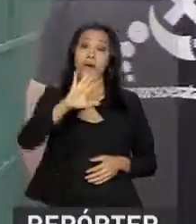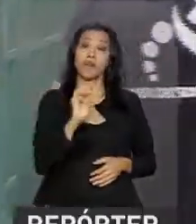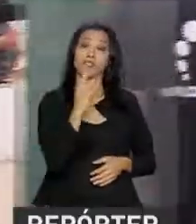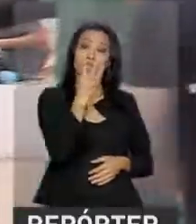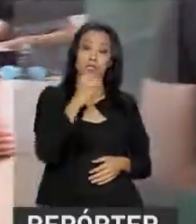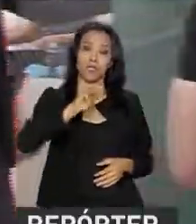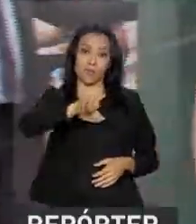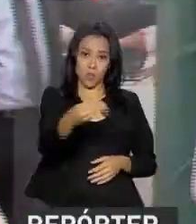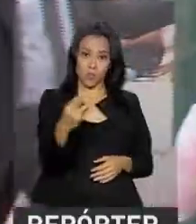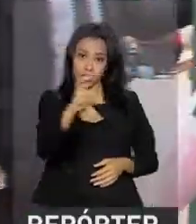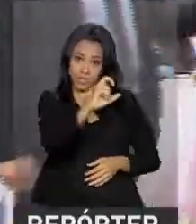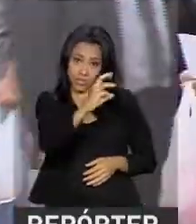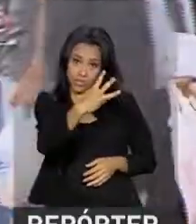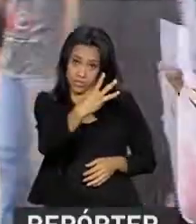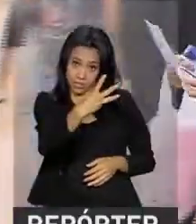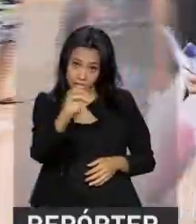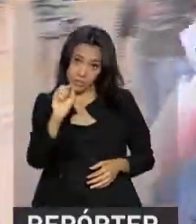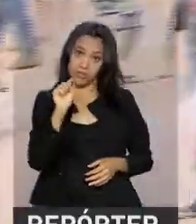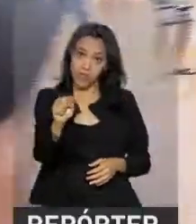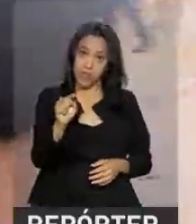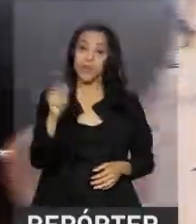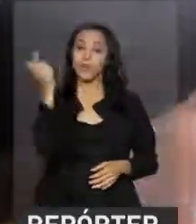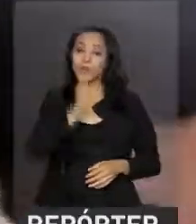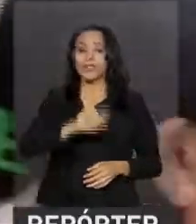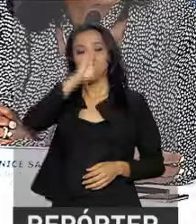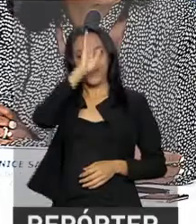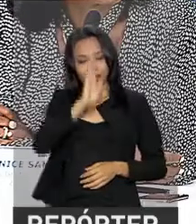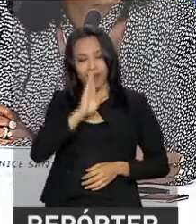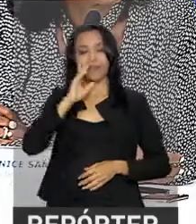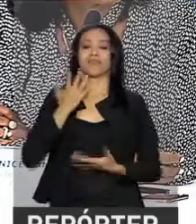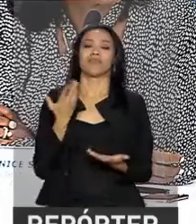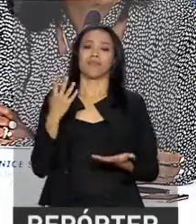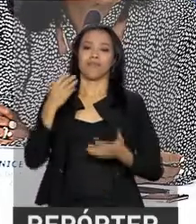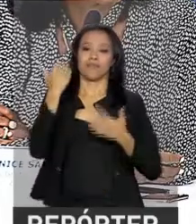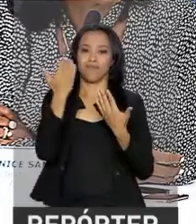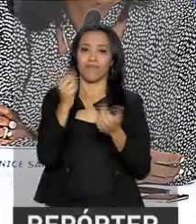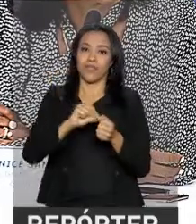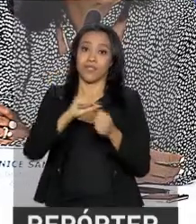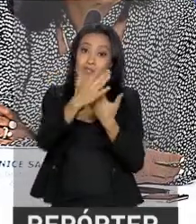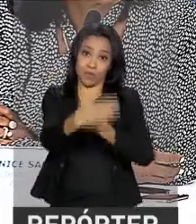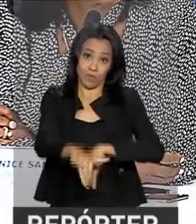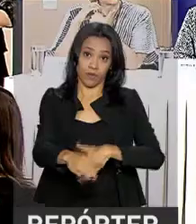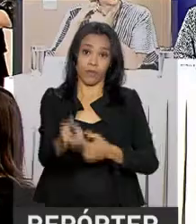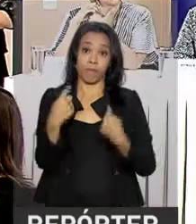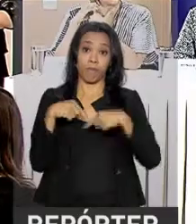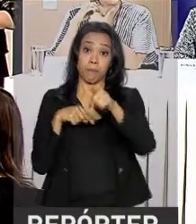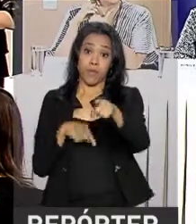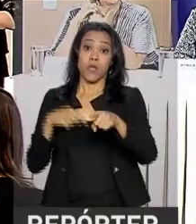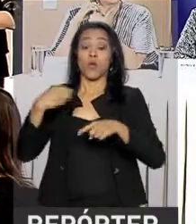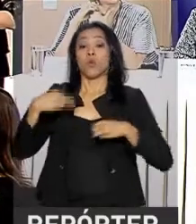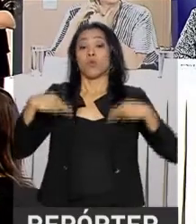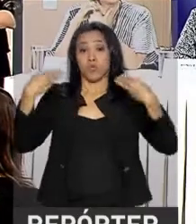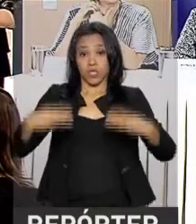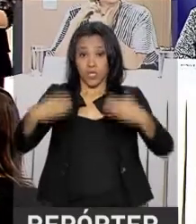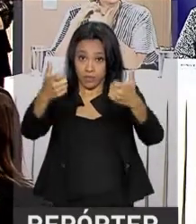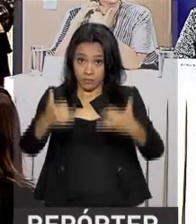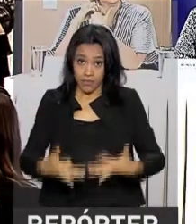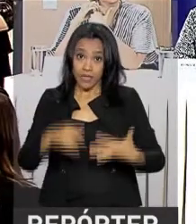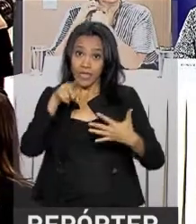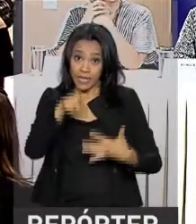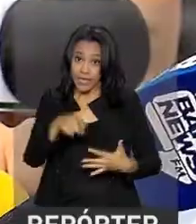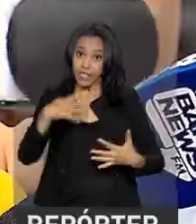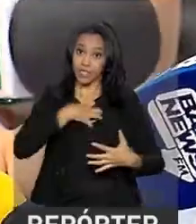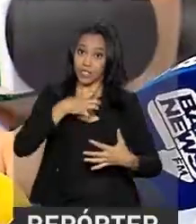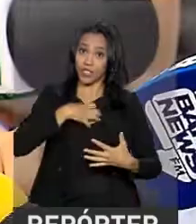mil candidatos foram beneficiados com a gratuidade para o ministério da educação essa ação ajuda a diminuir o desperdício de